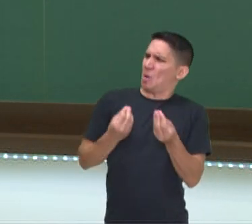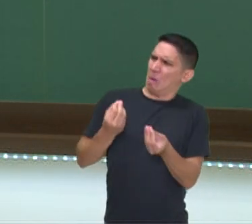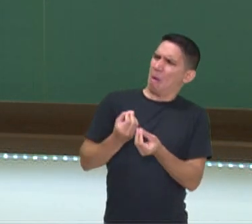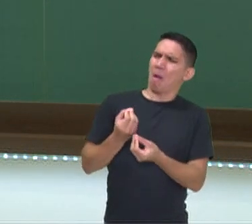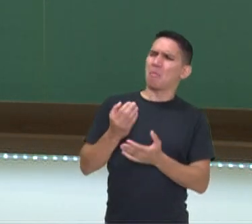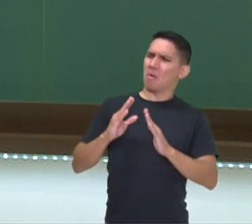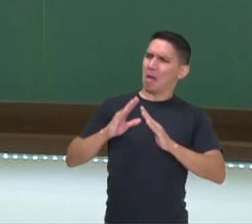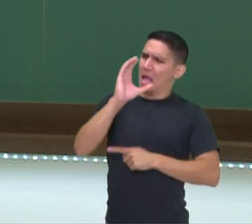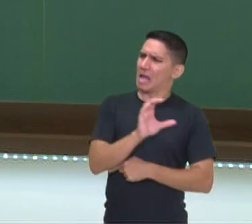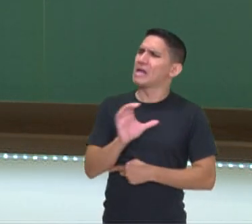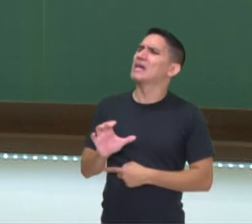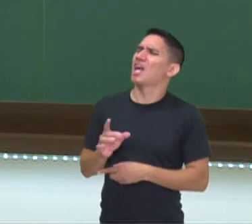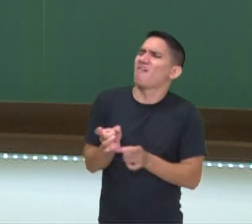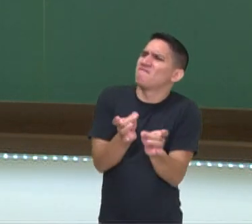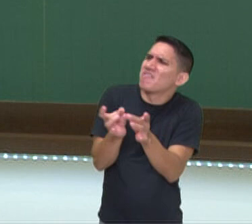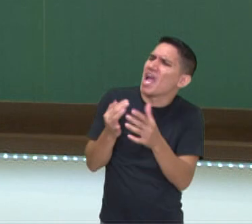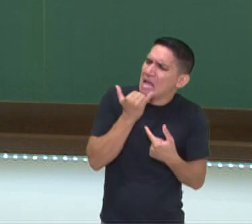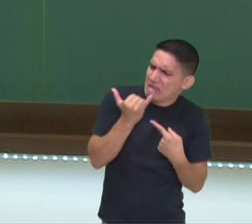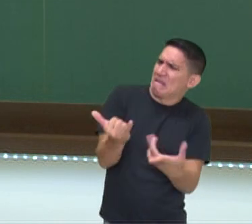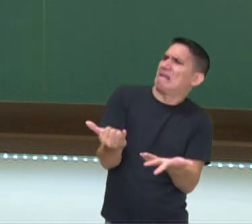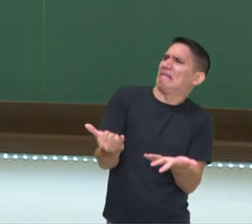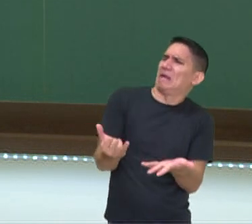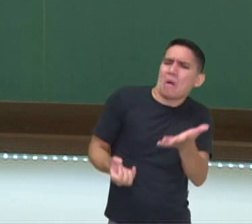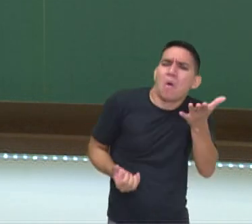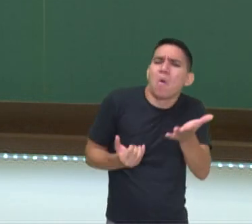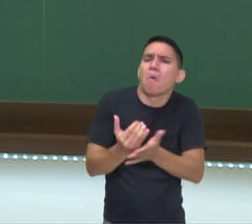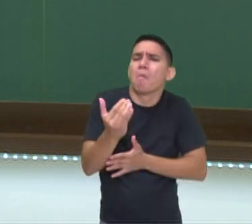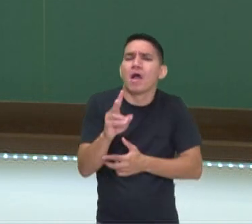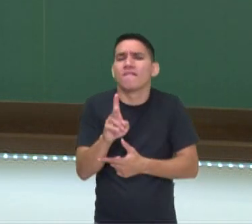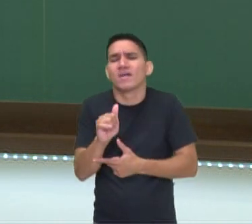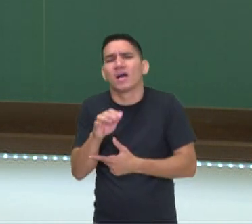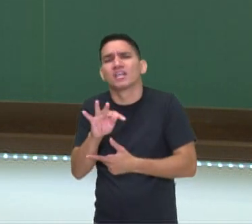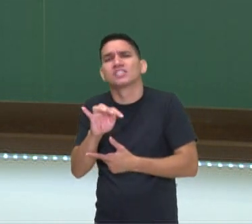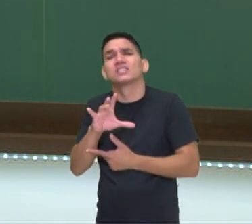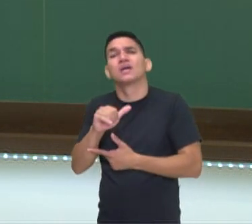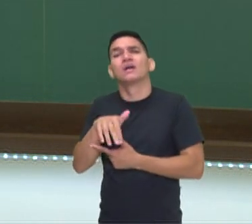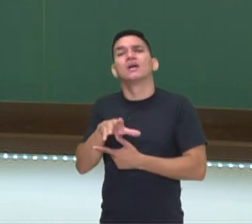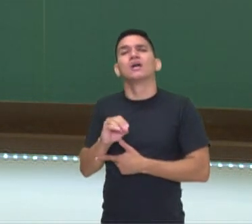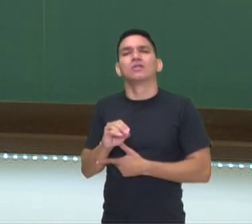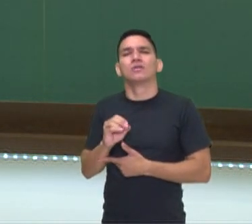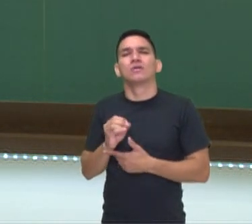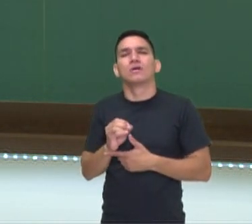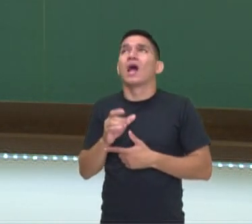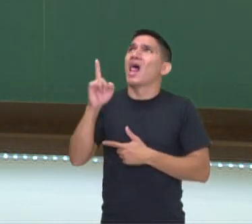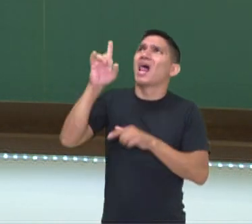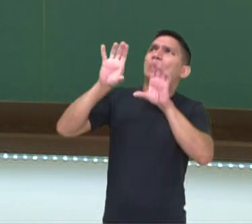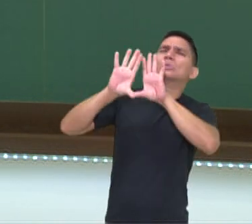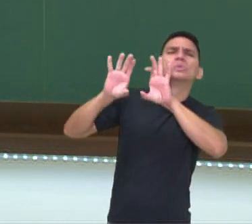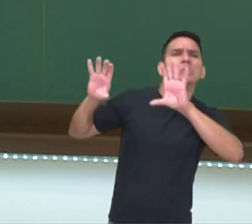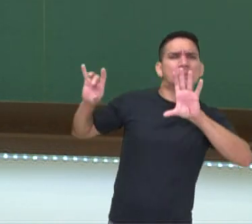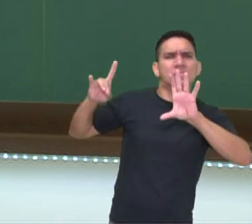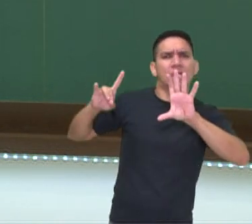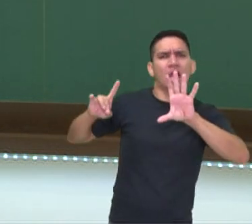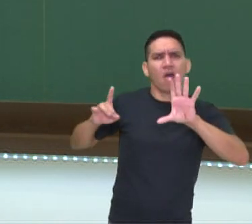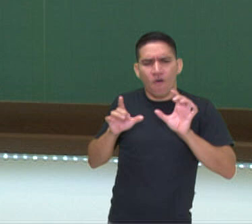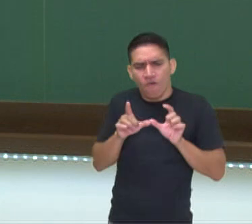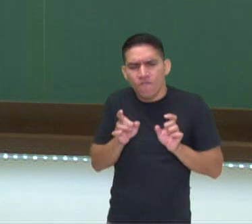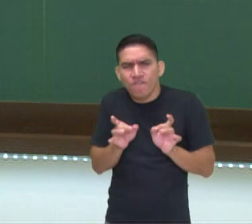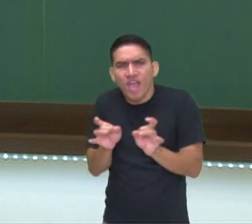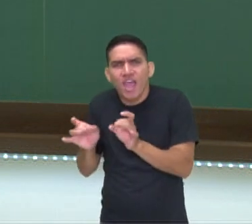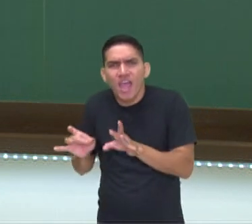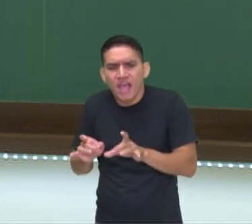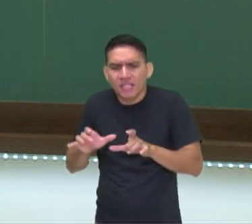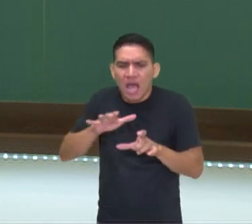isso? O início mesmo do Vaticano, o Papa Júlio começa a vender pedacinho no céu para os fiéis, para pagarem,